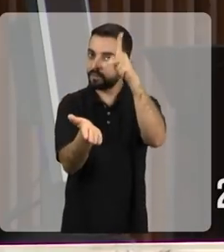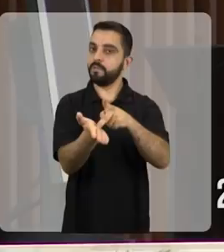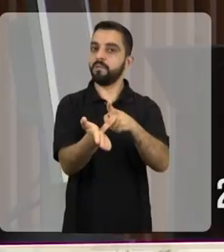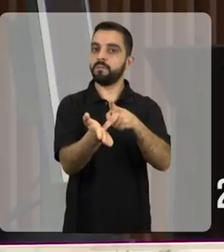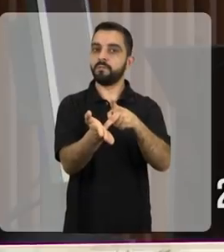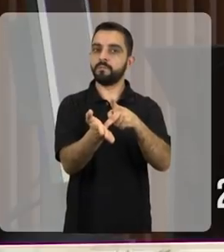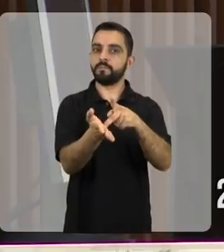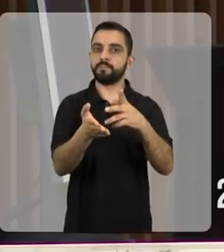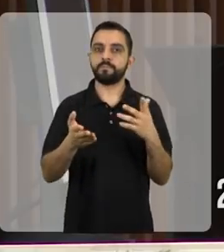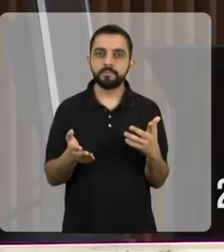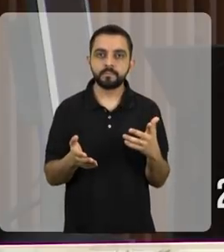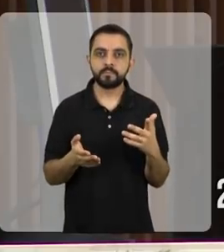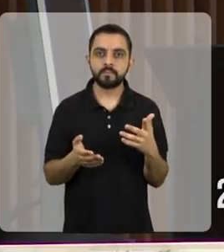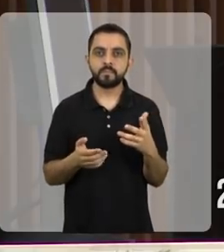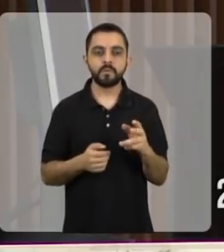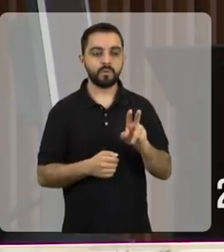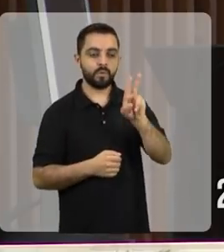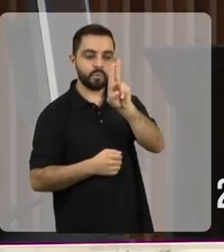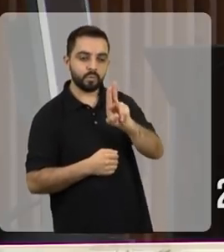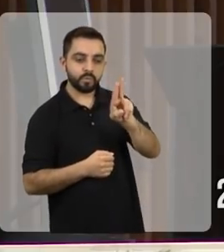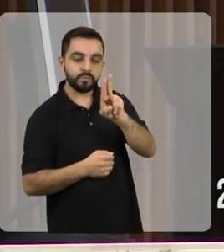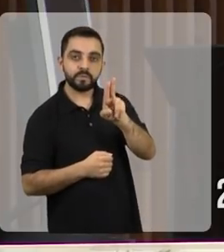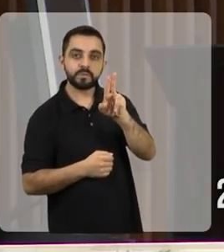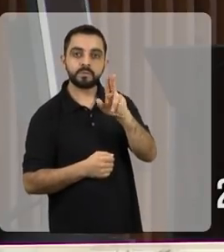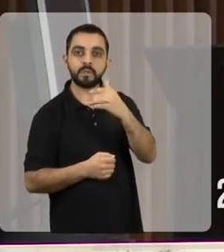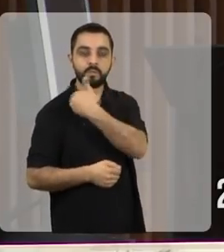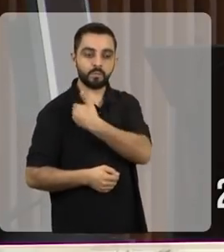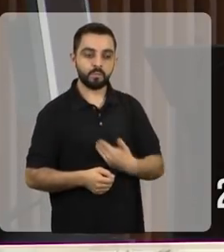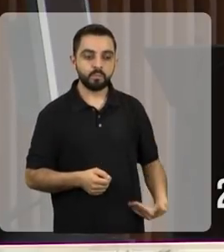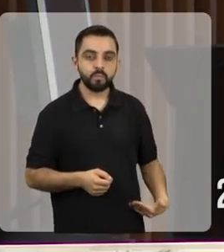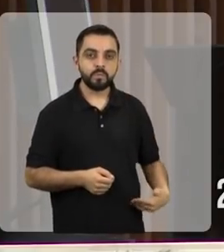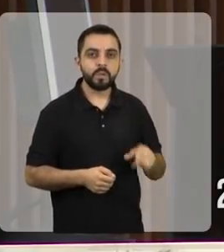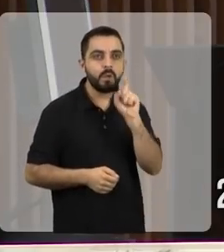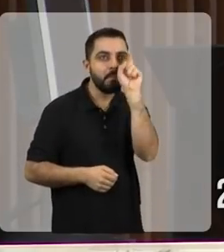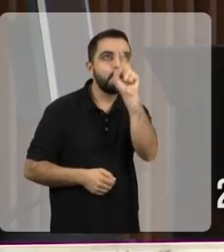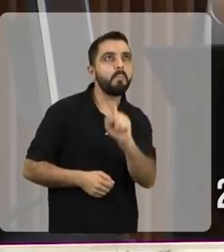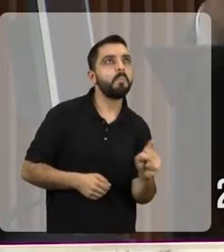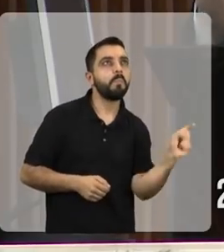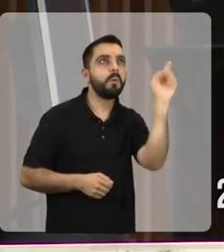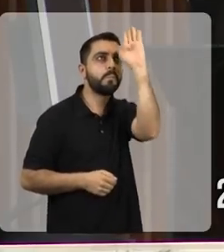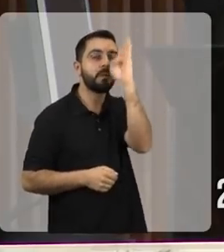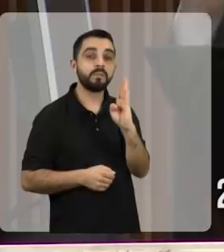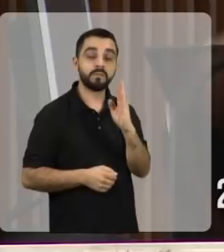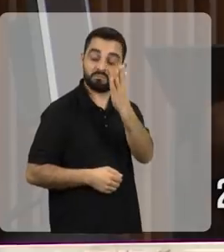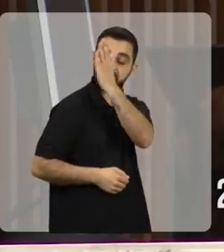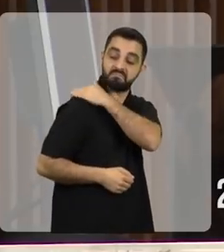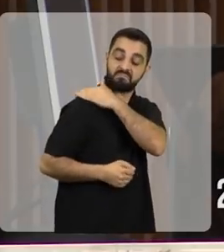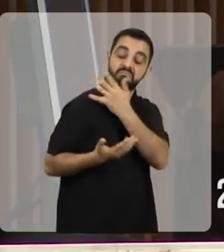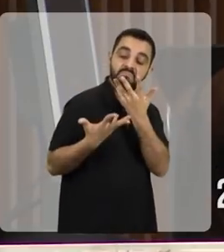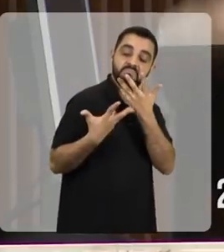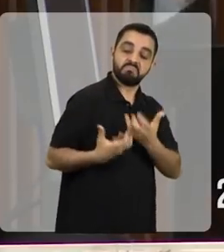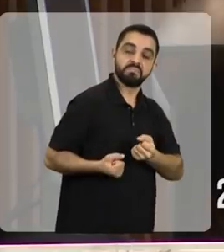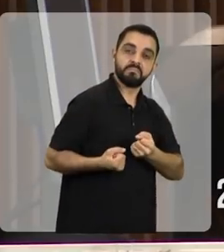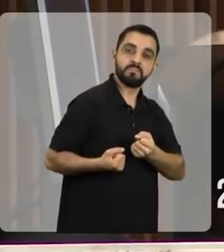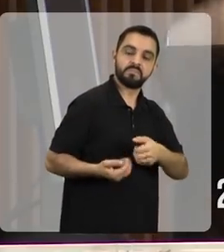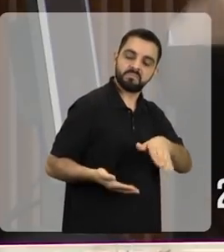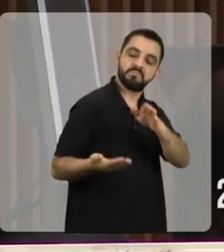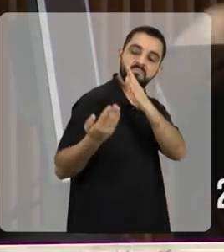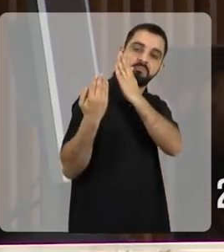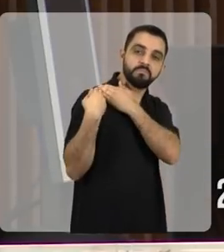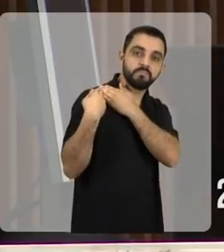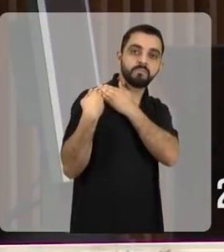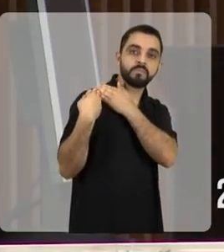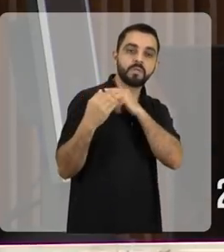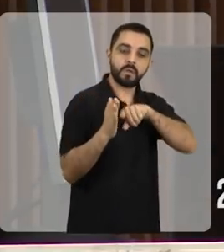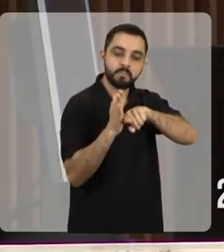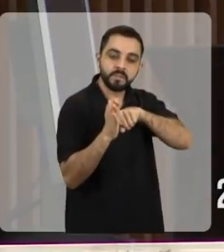pode chamar de ineficiente o conjunto das instituições que literalmente carregam nas costas a produção da